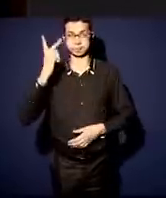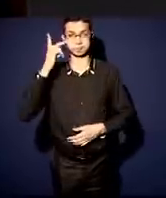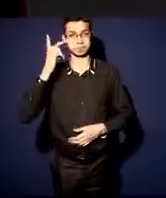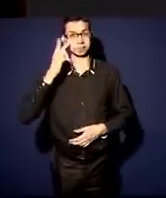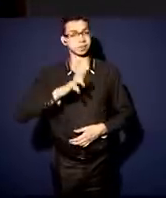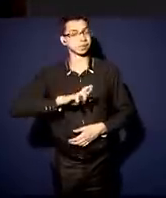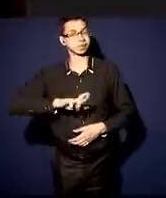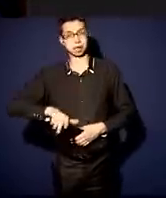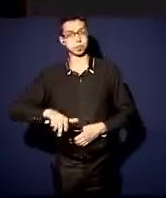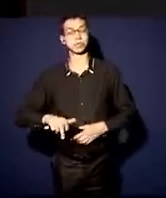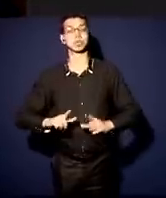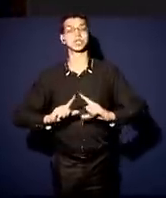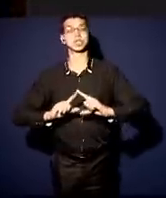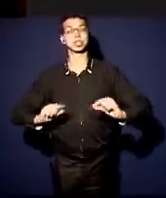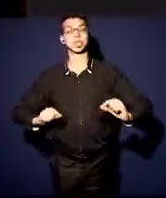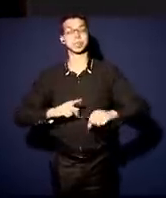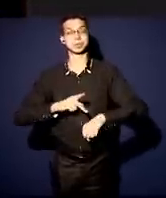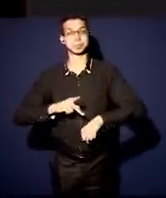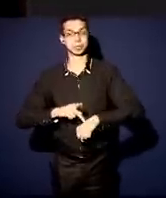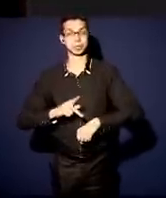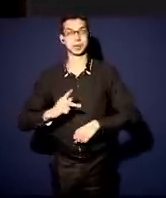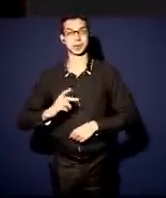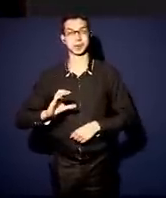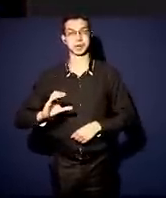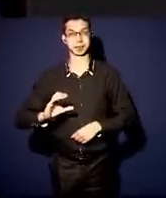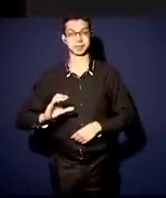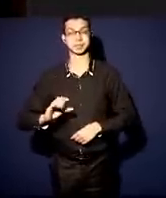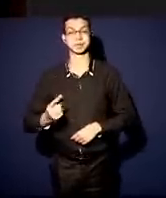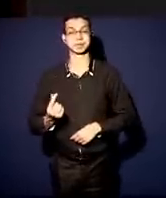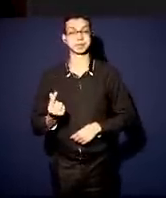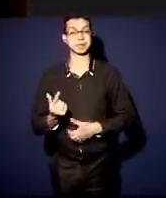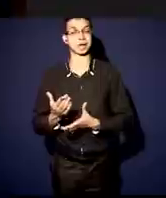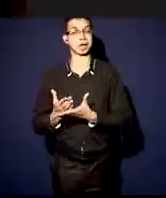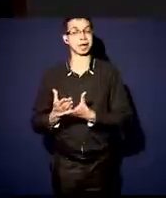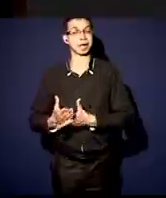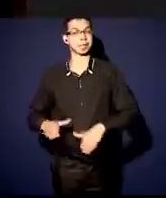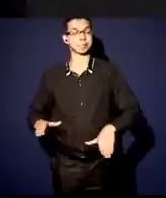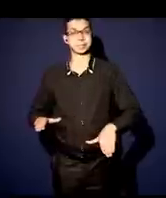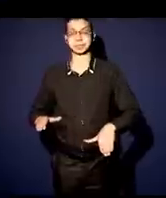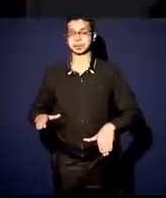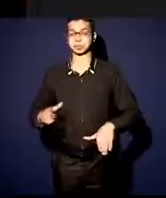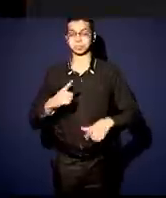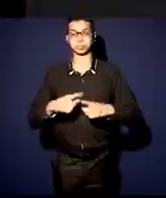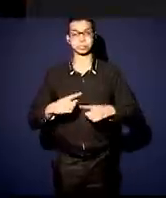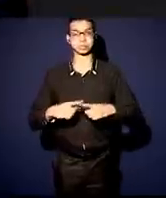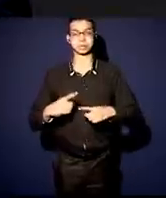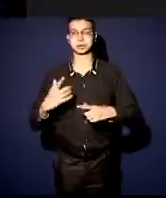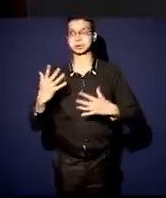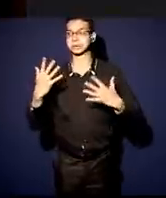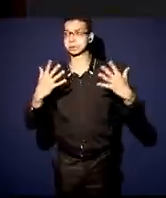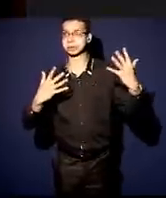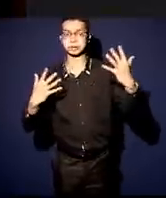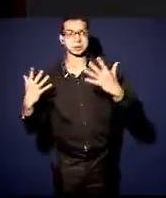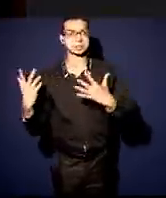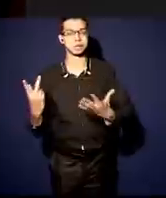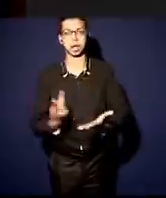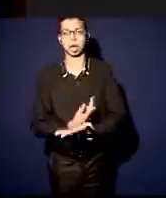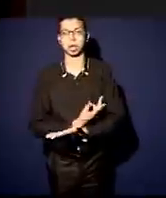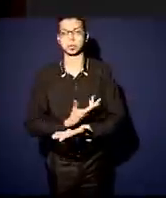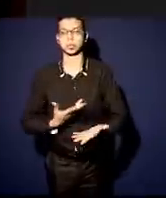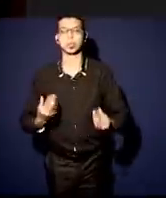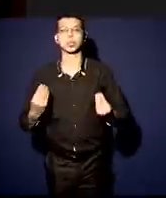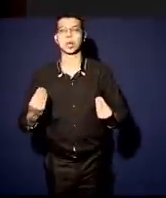provavelmente, em algum momento, vai acabar com esse peg monetário louco. Como é que o mundo vai se adaptar a tanta oferta